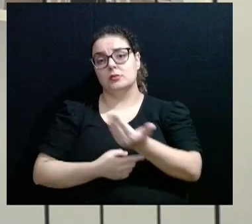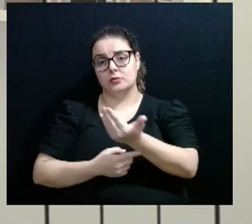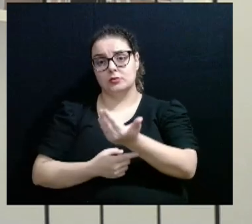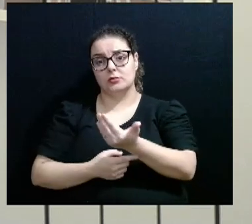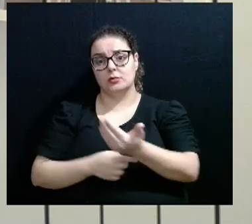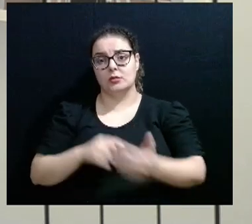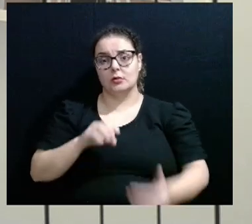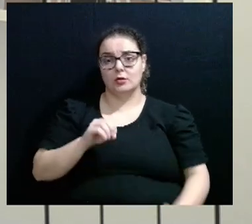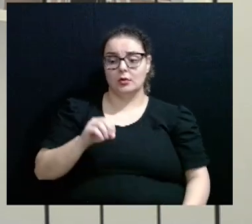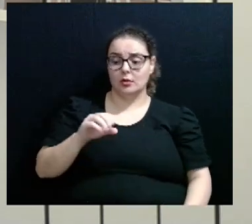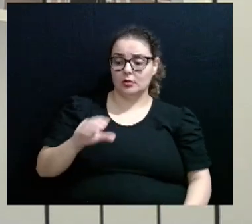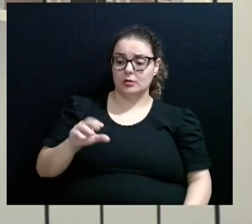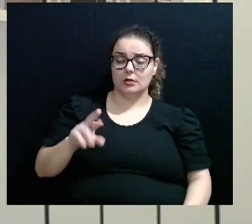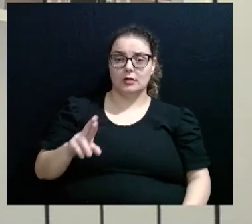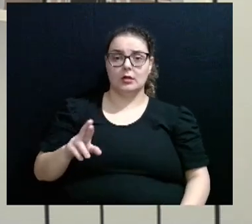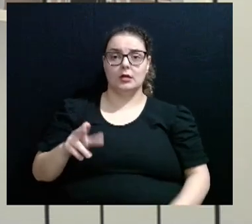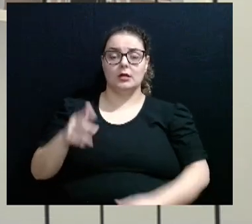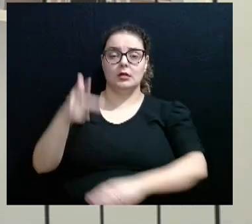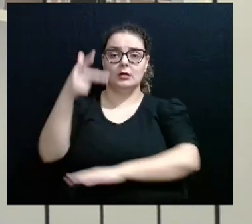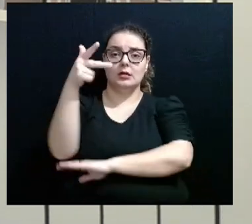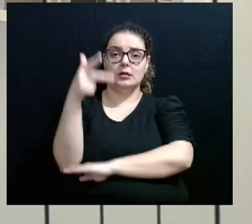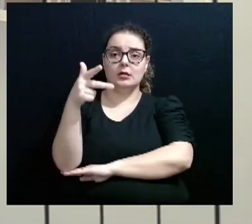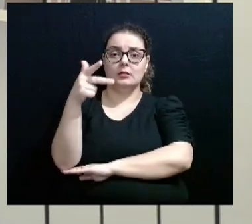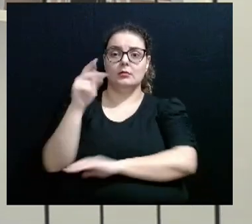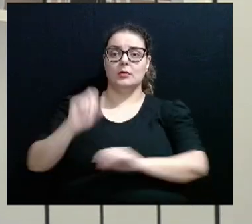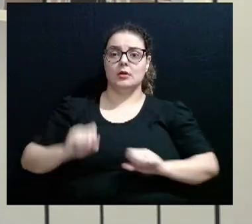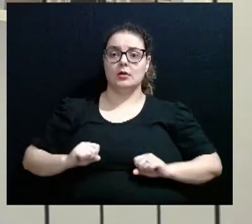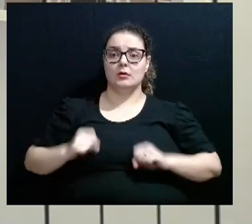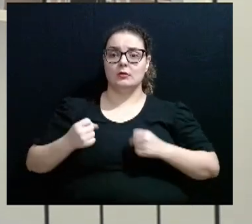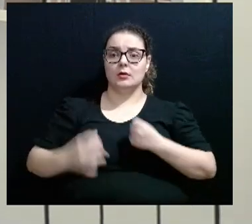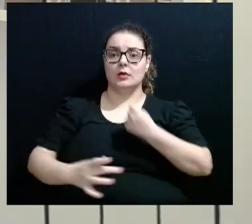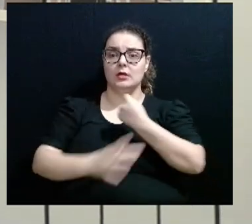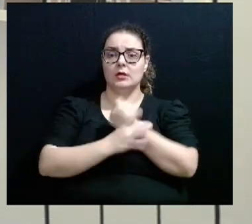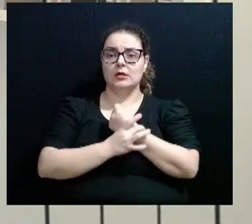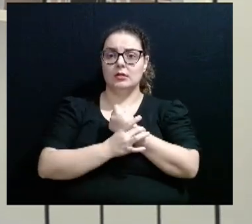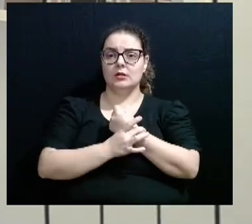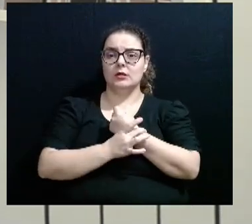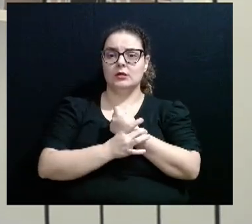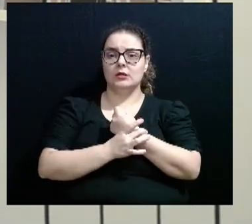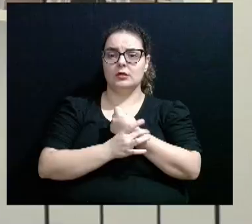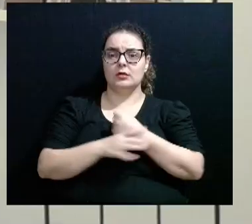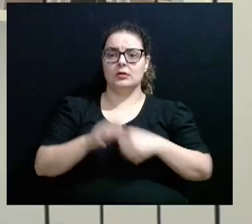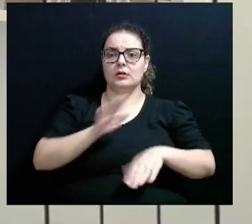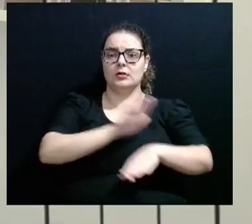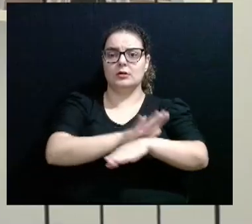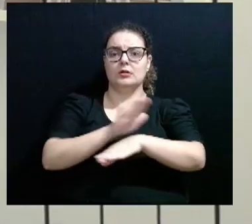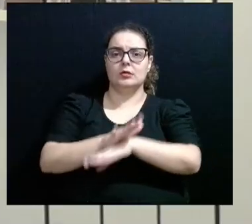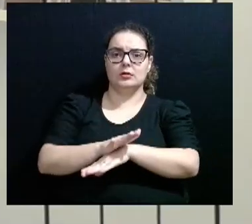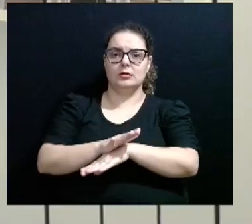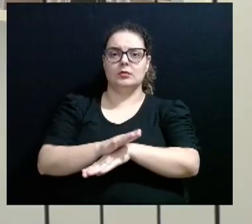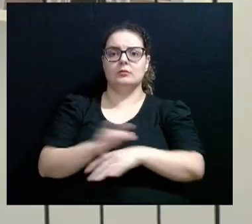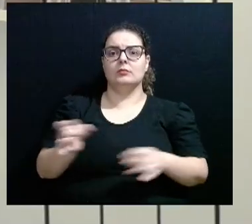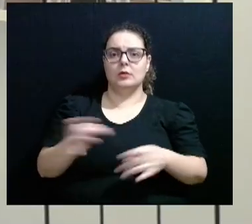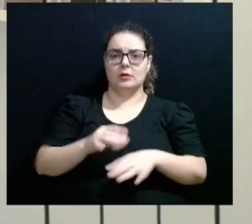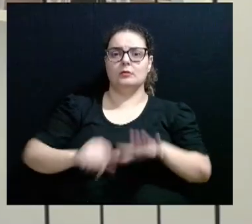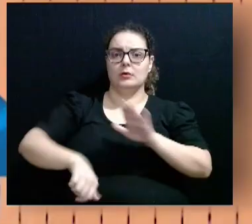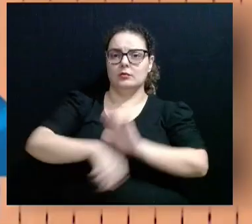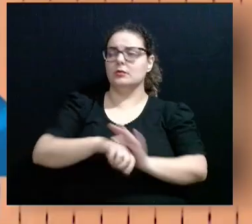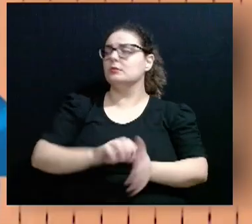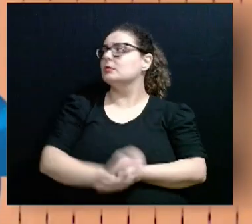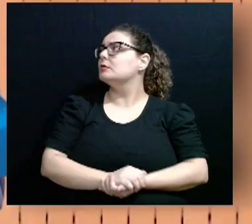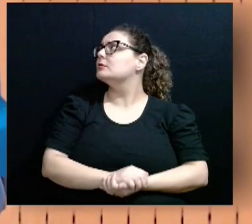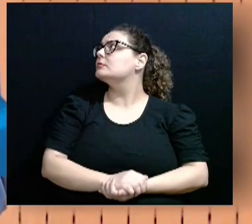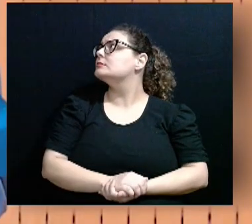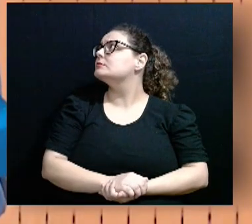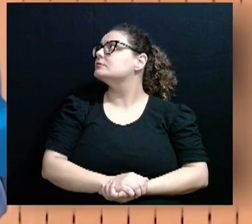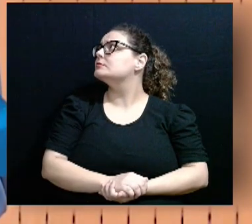em radares para reforçar a segurança e auxiliar no combate ao crime. De autoria